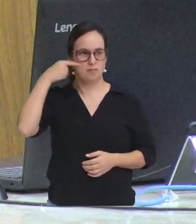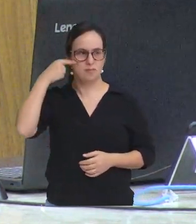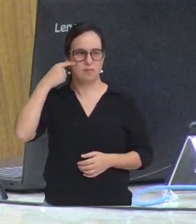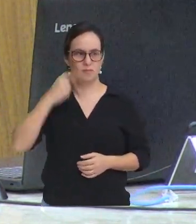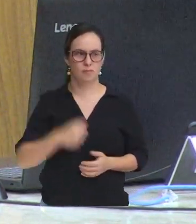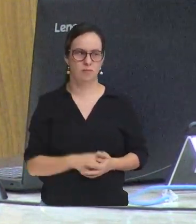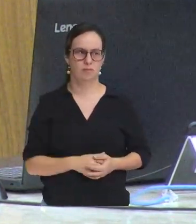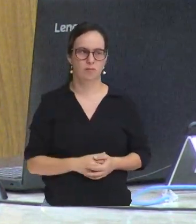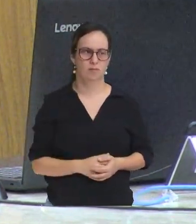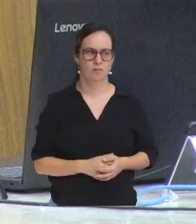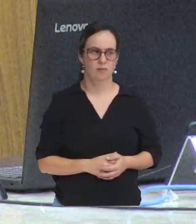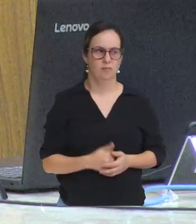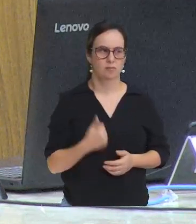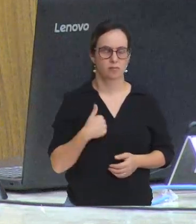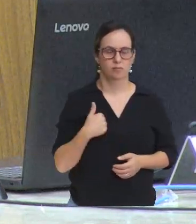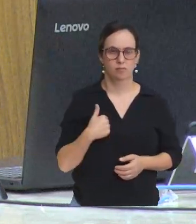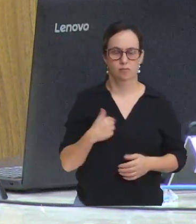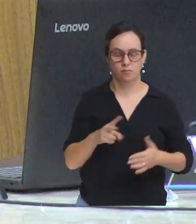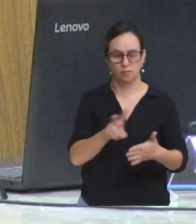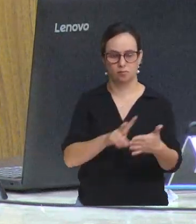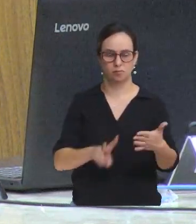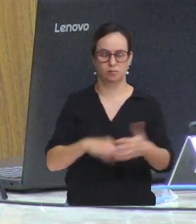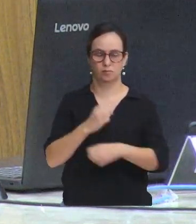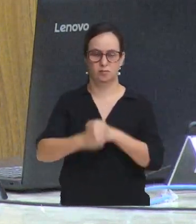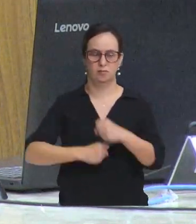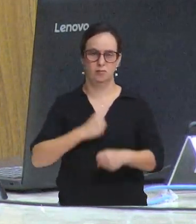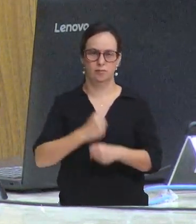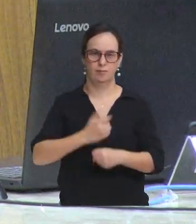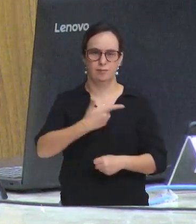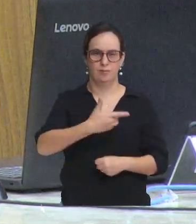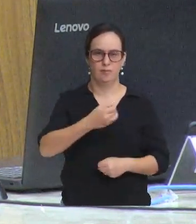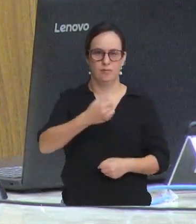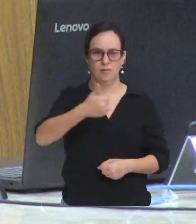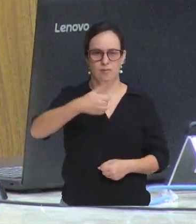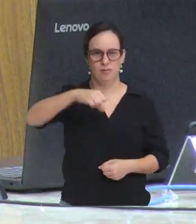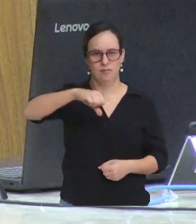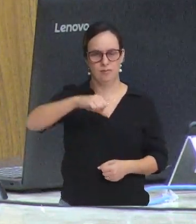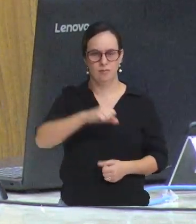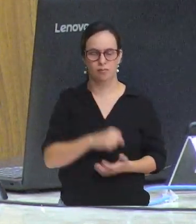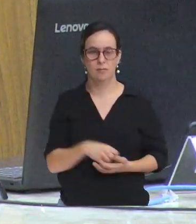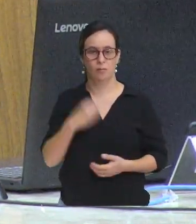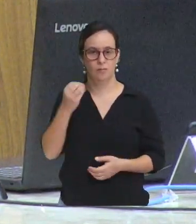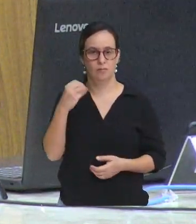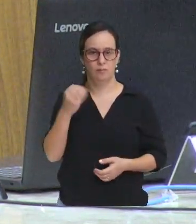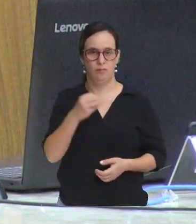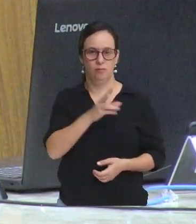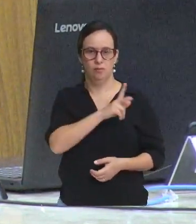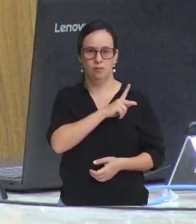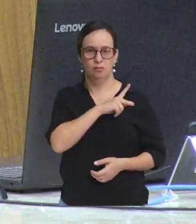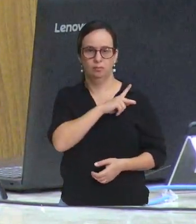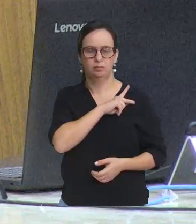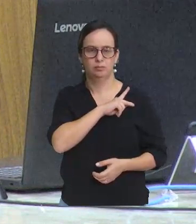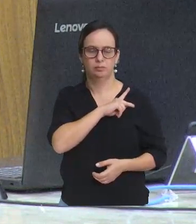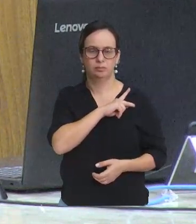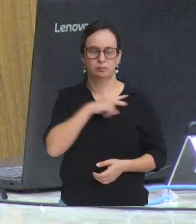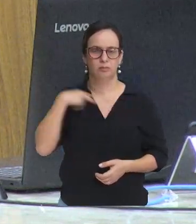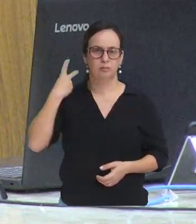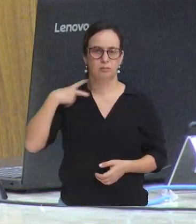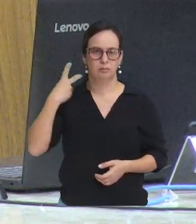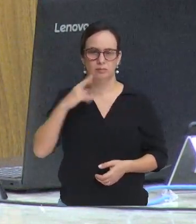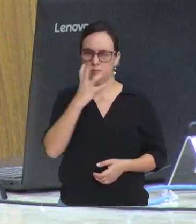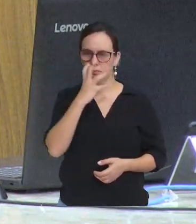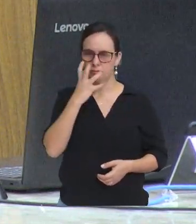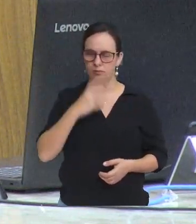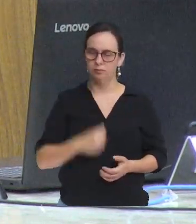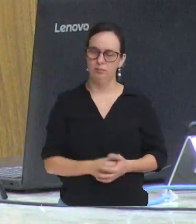conhecimento de que, em 2019, na presidência do vereador Alexandre Cobra Vêncio, eles conheceram,